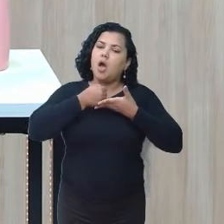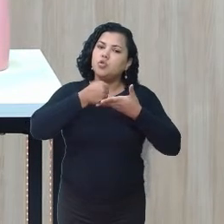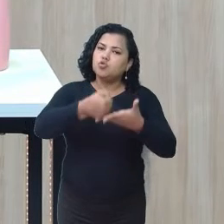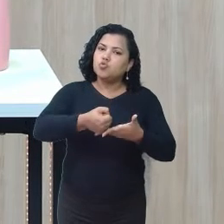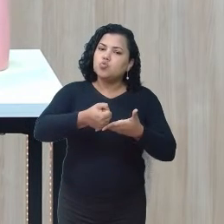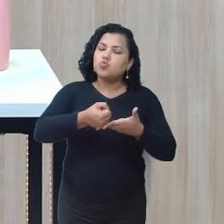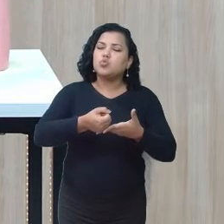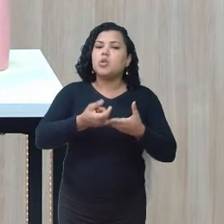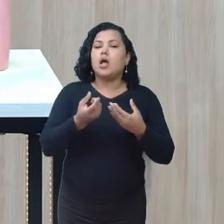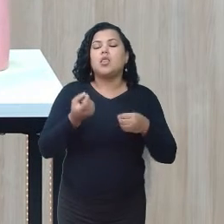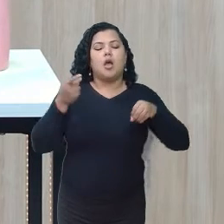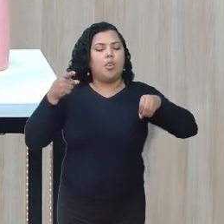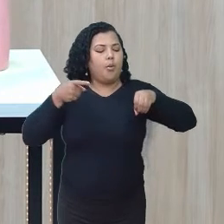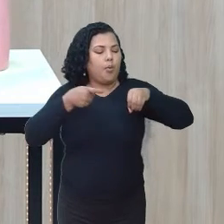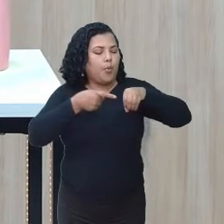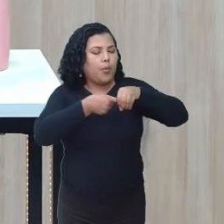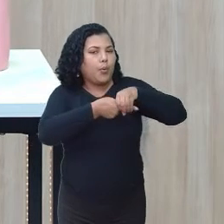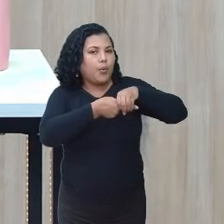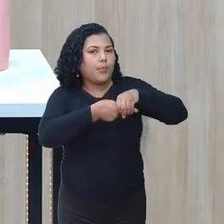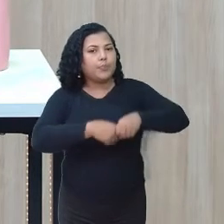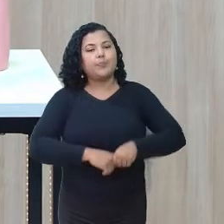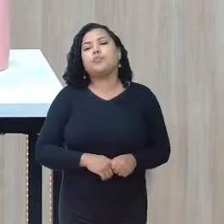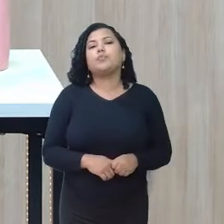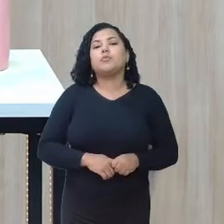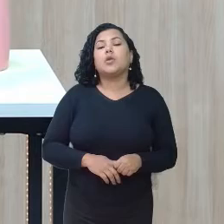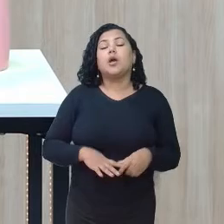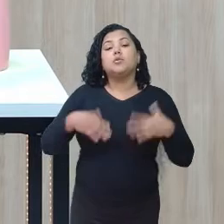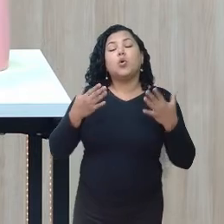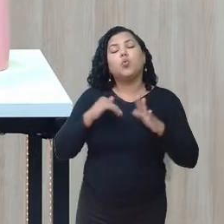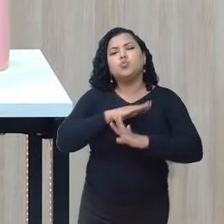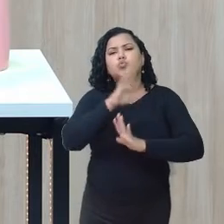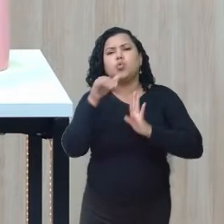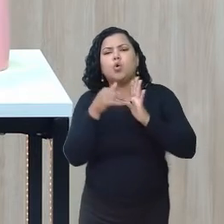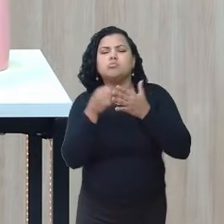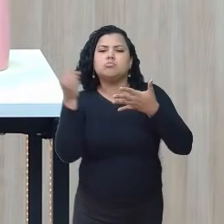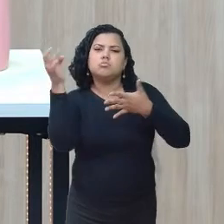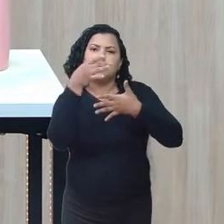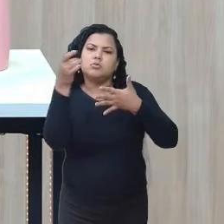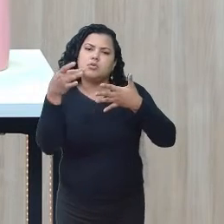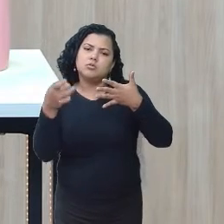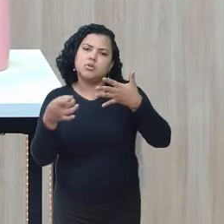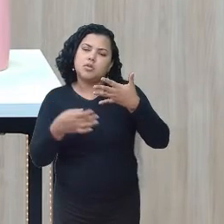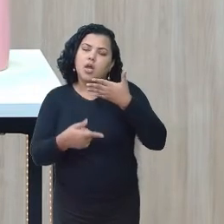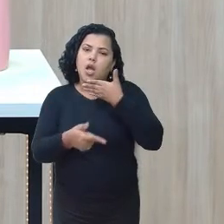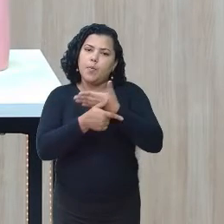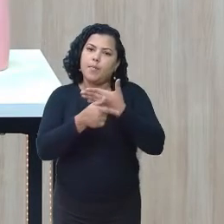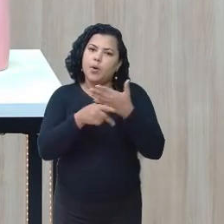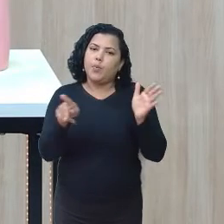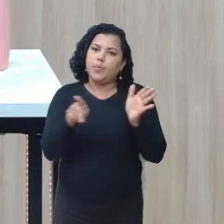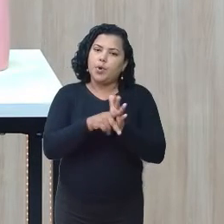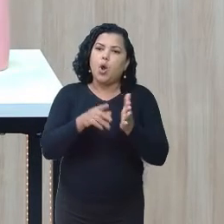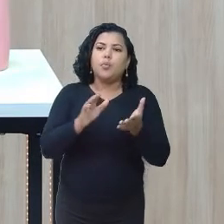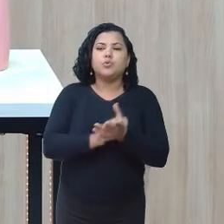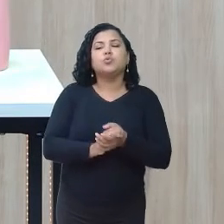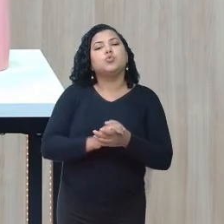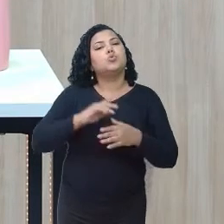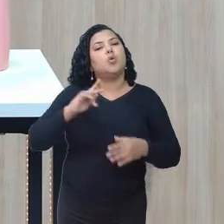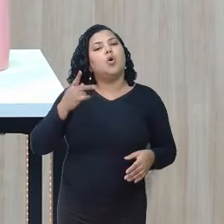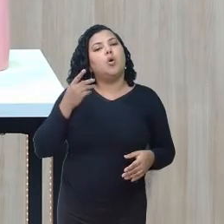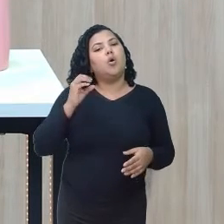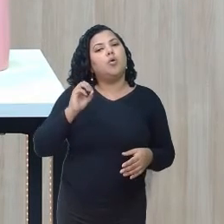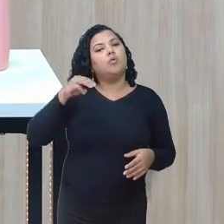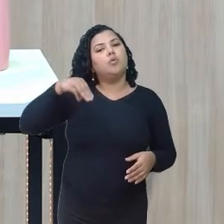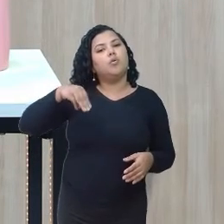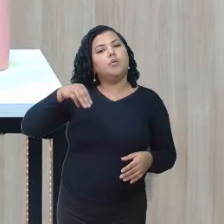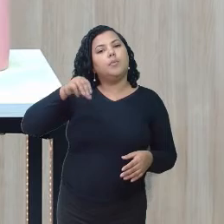na fecundação. Então, todos esses atributos são as funções dos hormônios femininos.